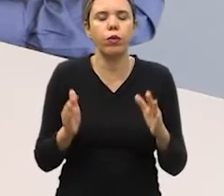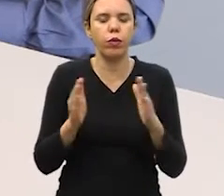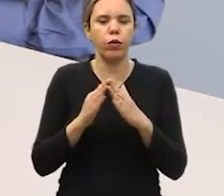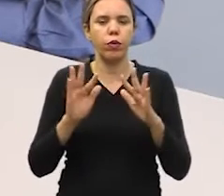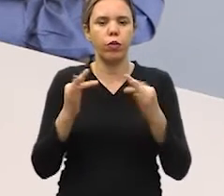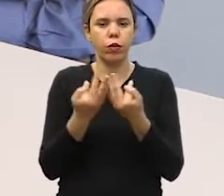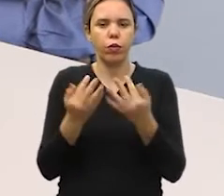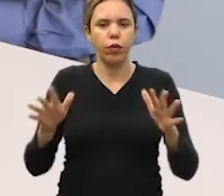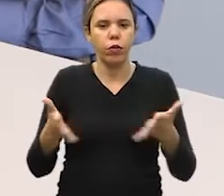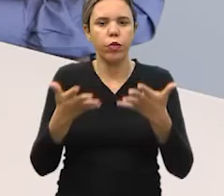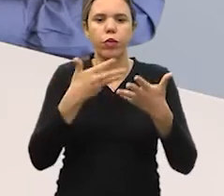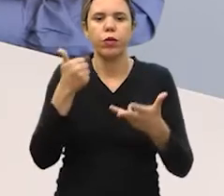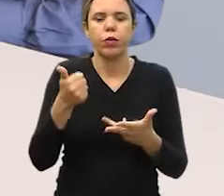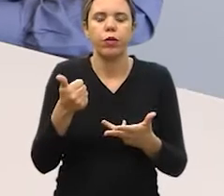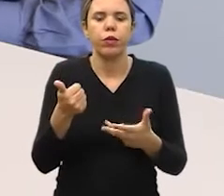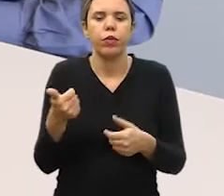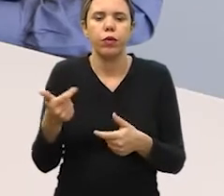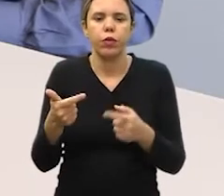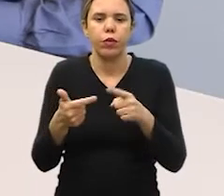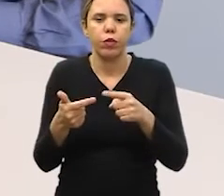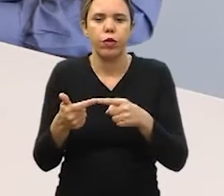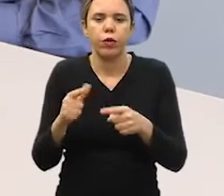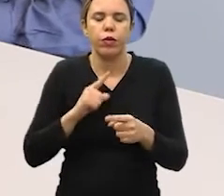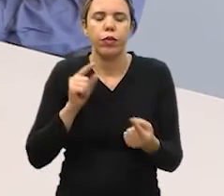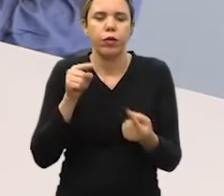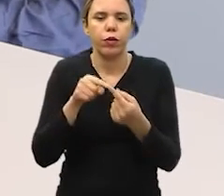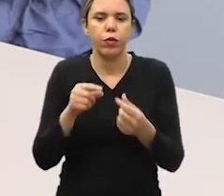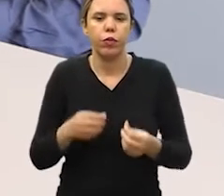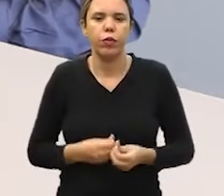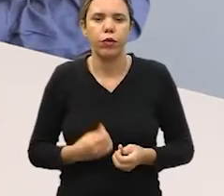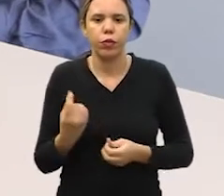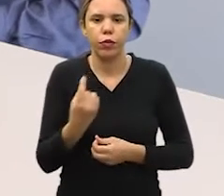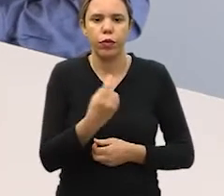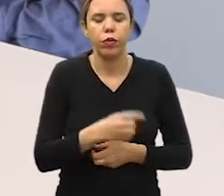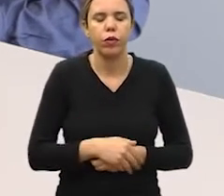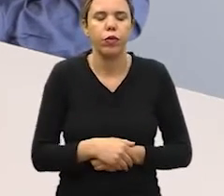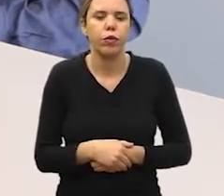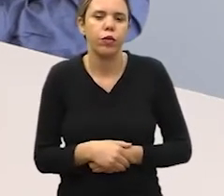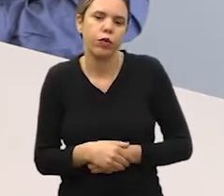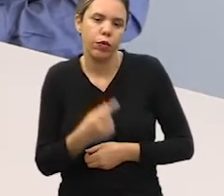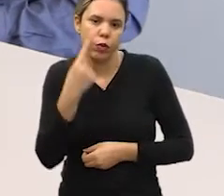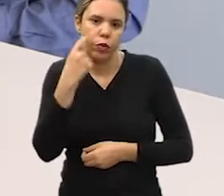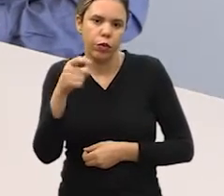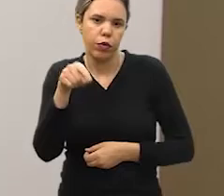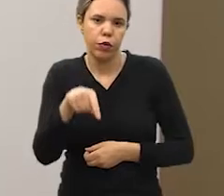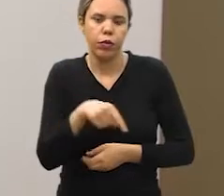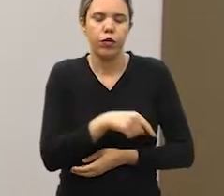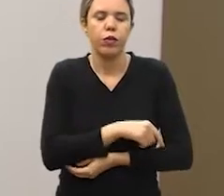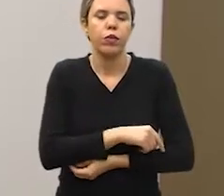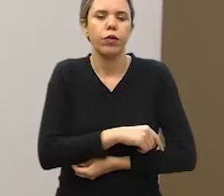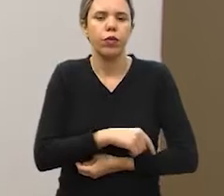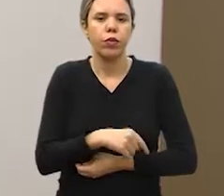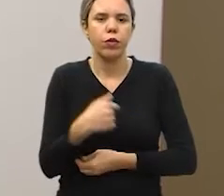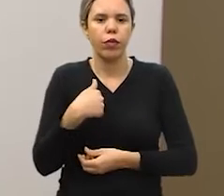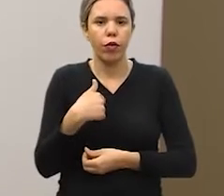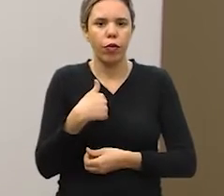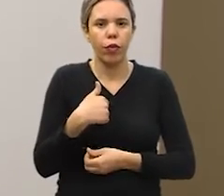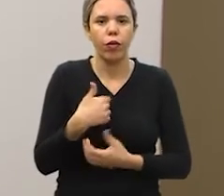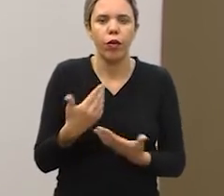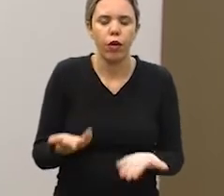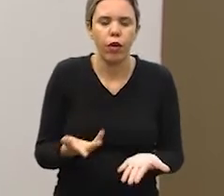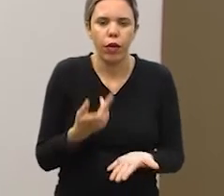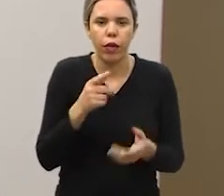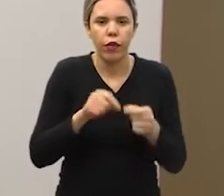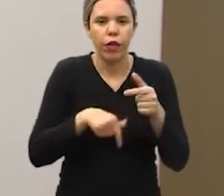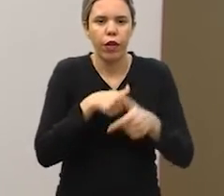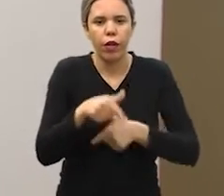casa ativa, em segundo lugar, ter os objetivos individuais? Interessante isso. Quando